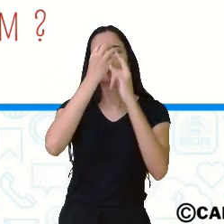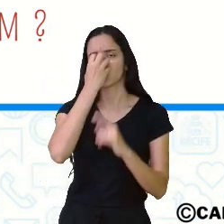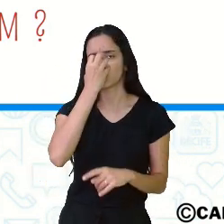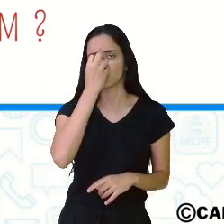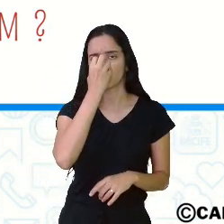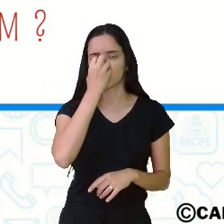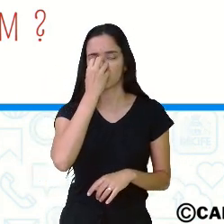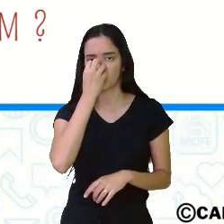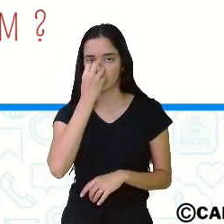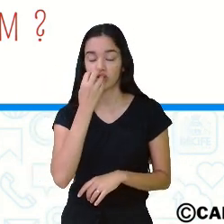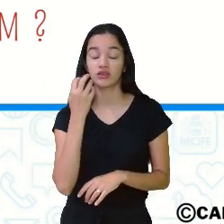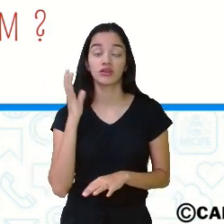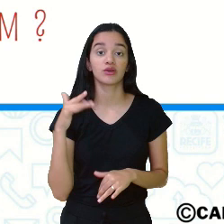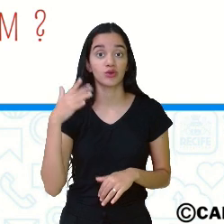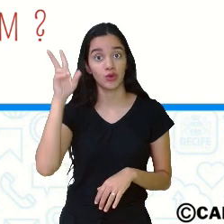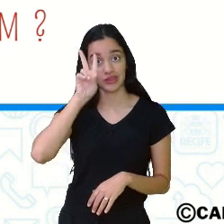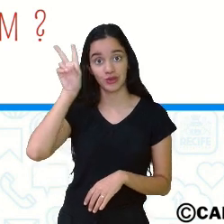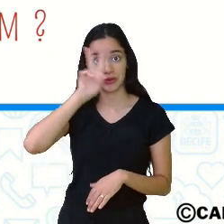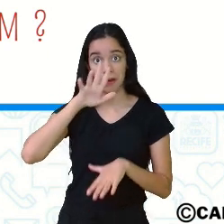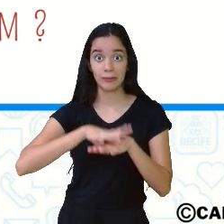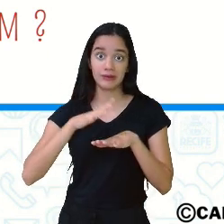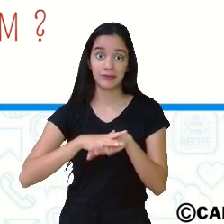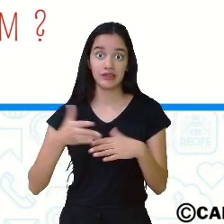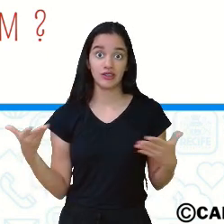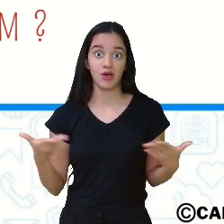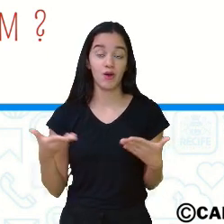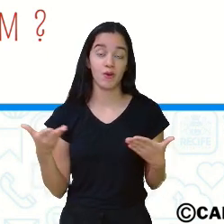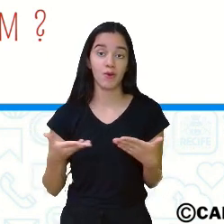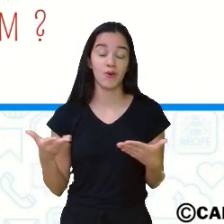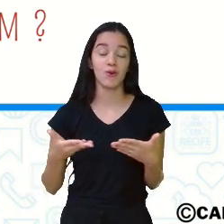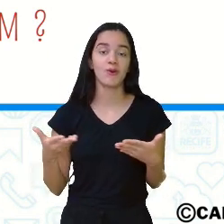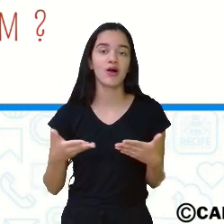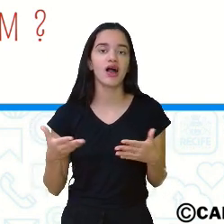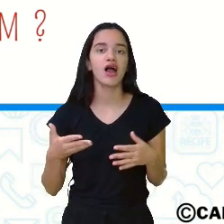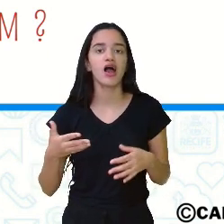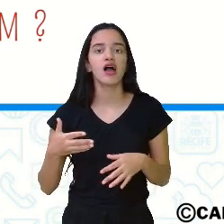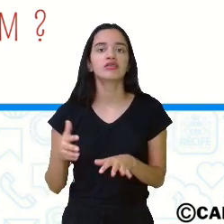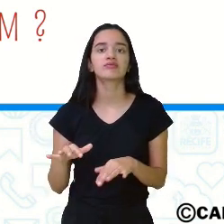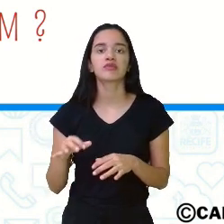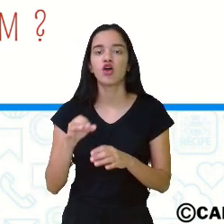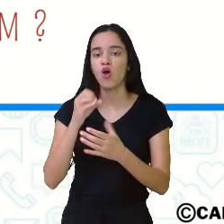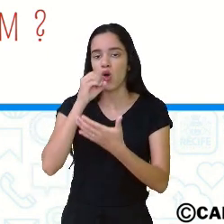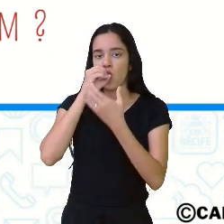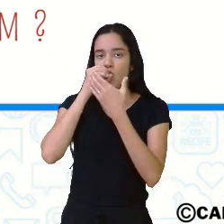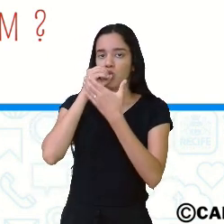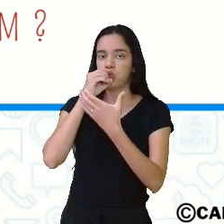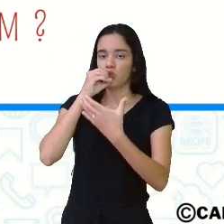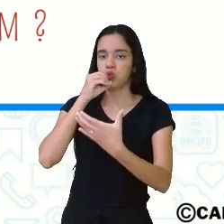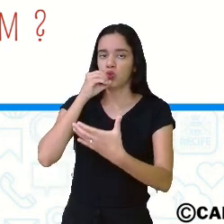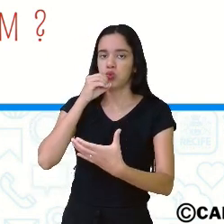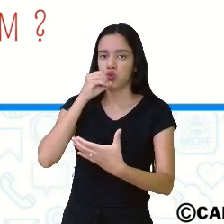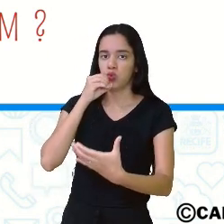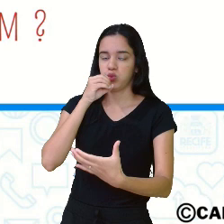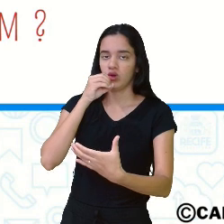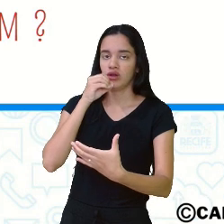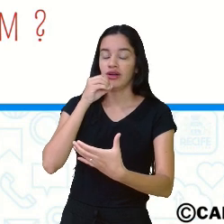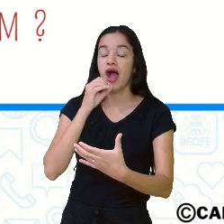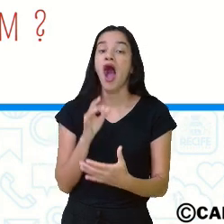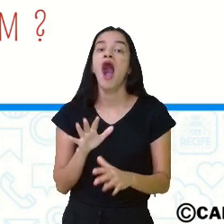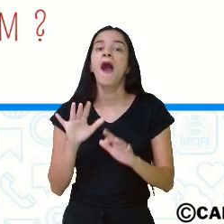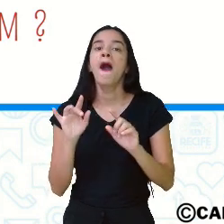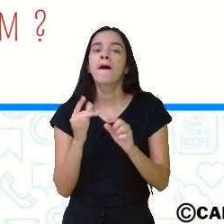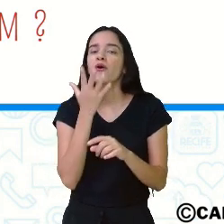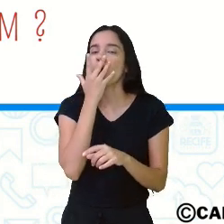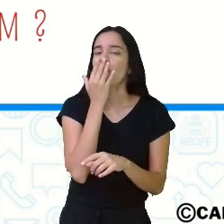historinha matemática de hoje se passa no circo, a carrocinha de balões estava bem colorida, mas o tempo